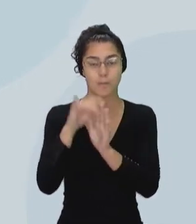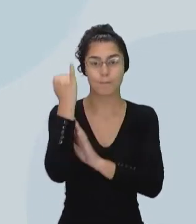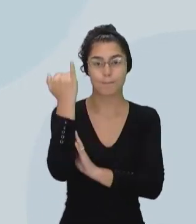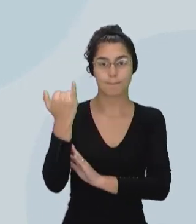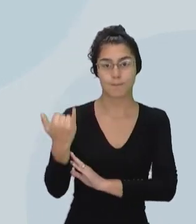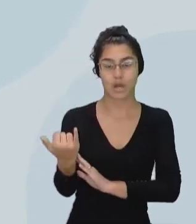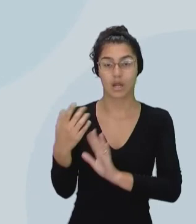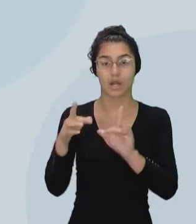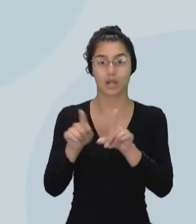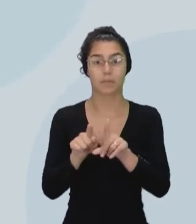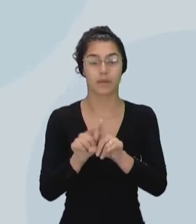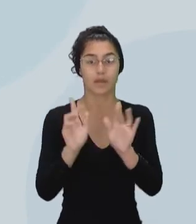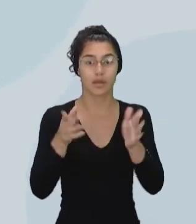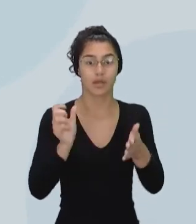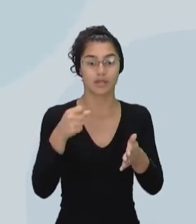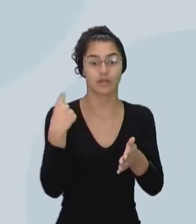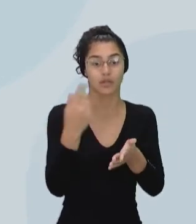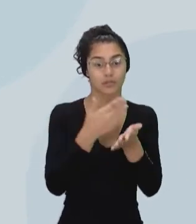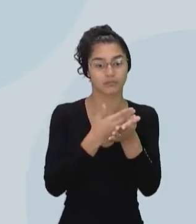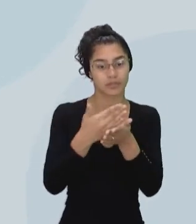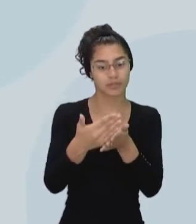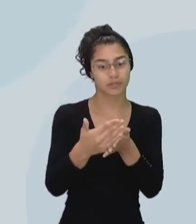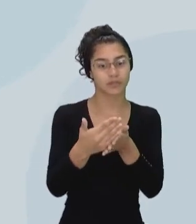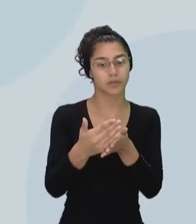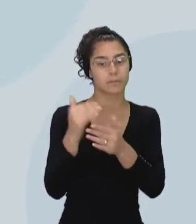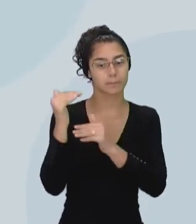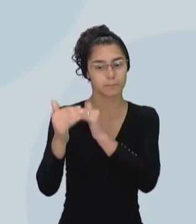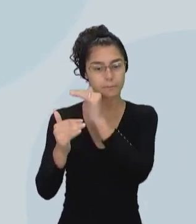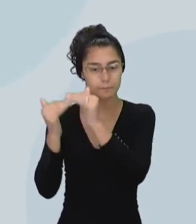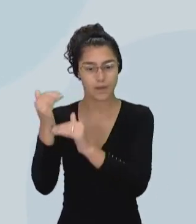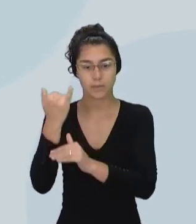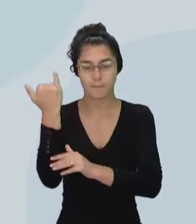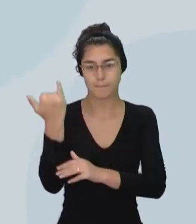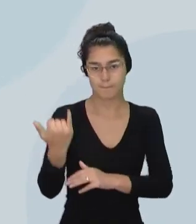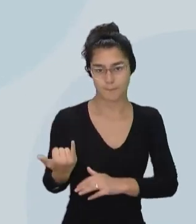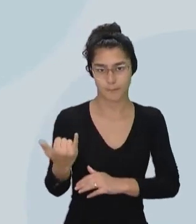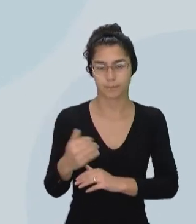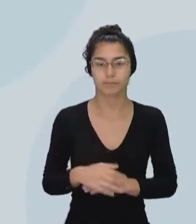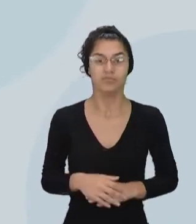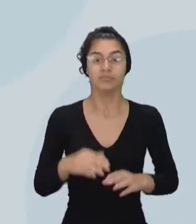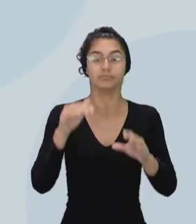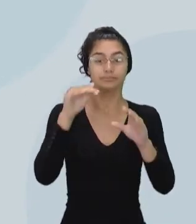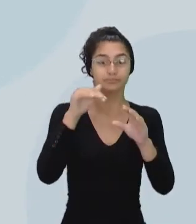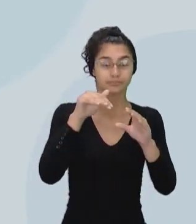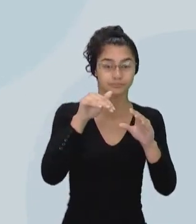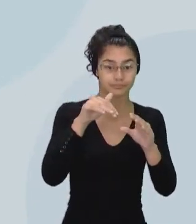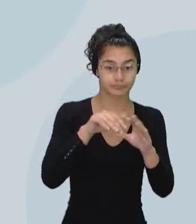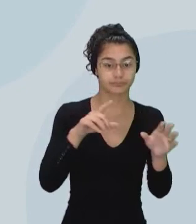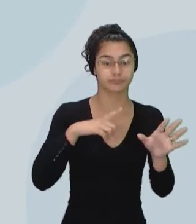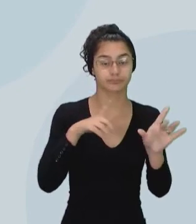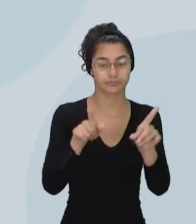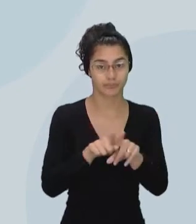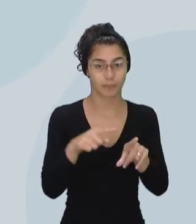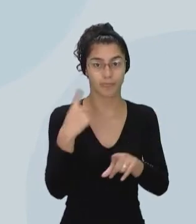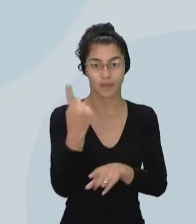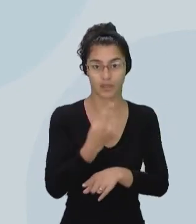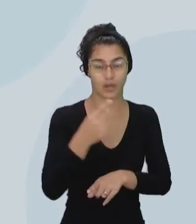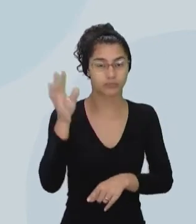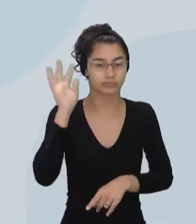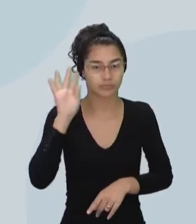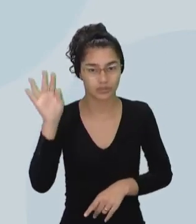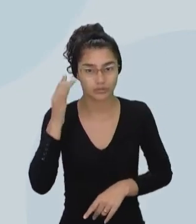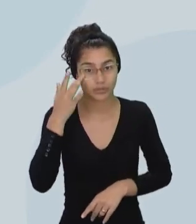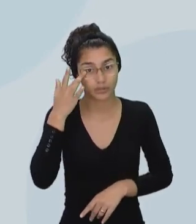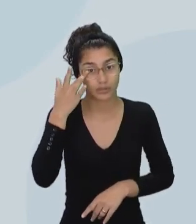desnutrição. E aí, agora sim, a gente vai entrar nas consequências da desnutrição. Dentre as consequências, a gente